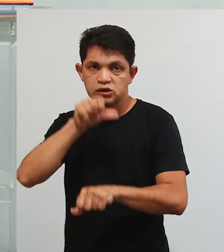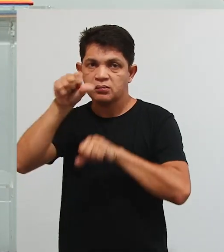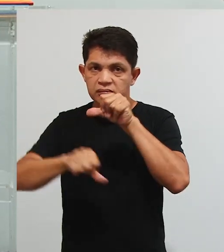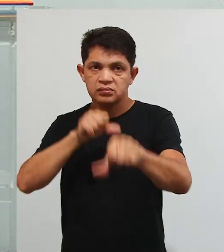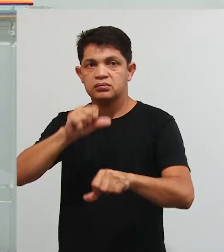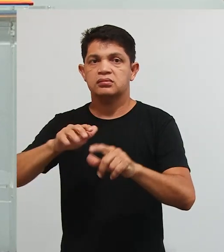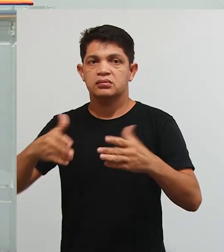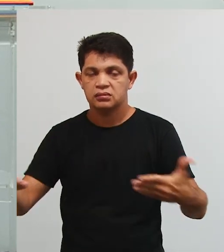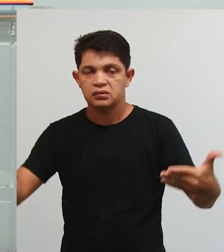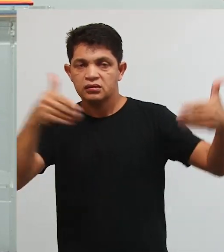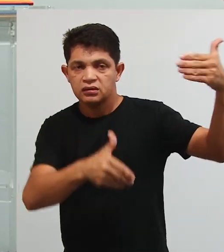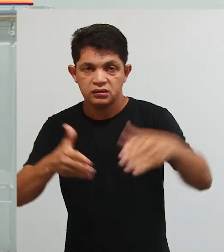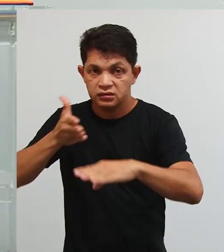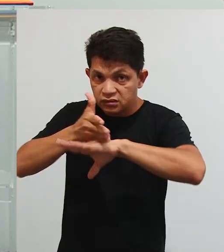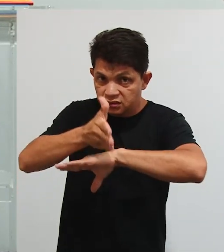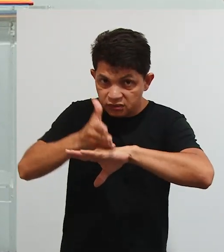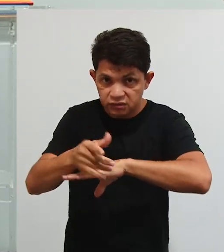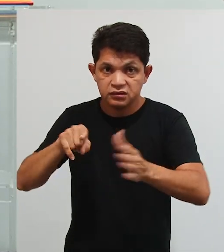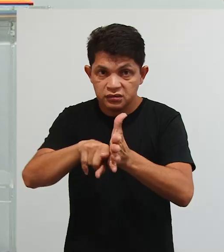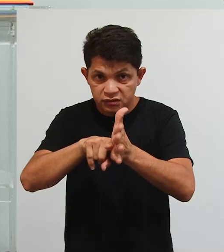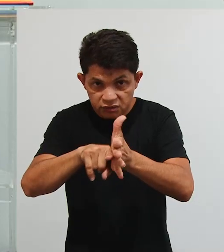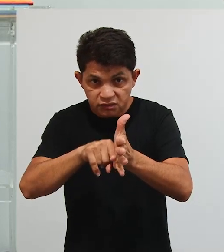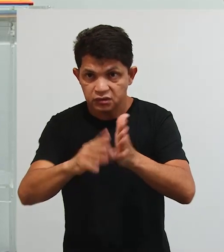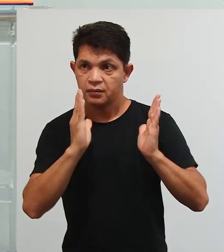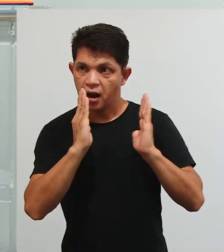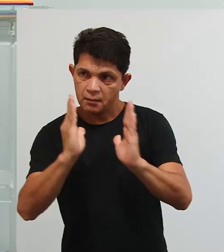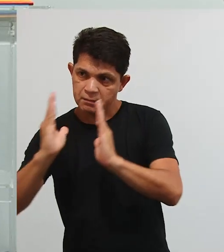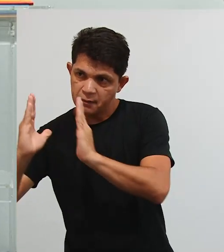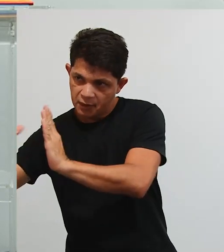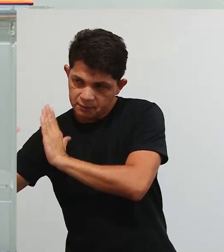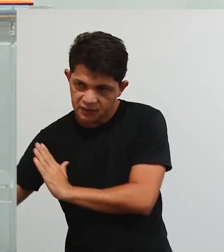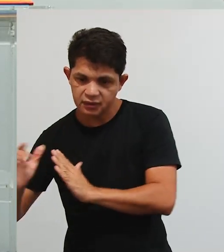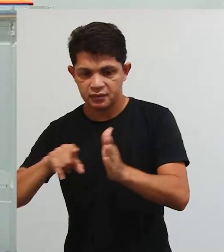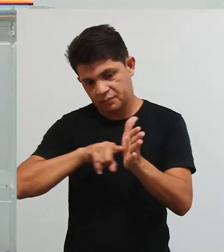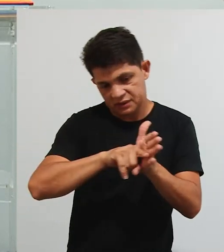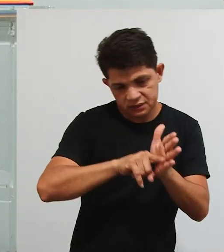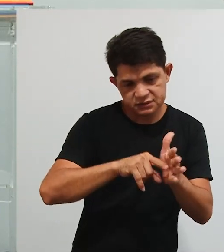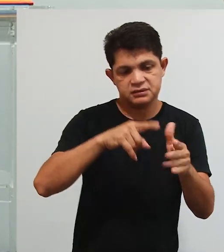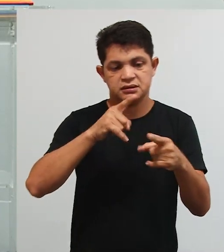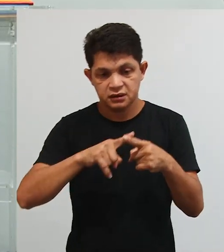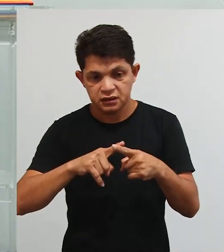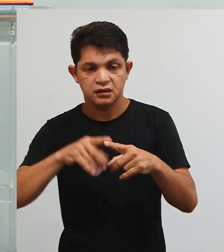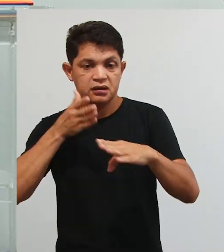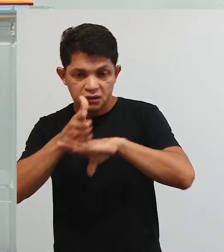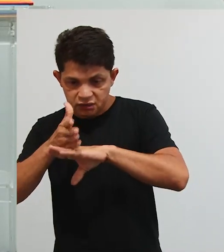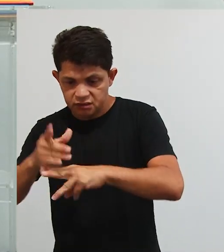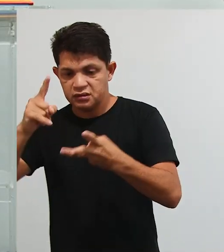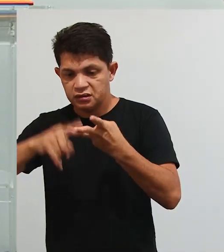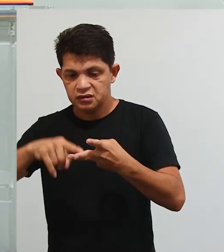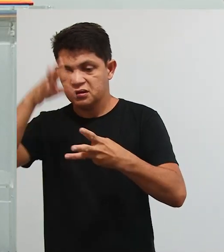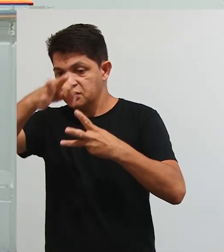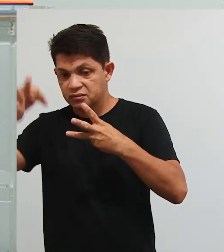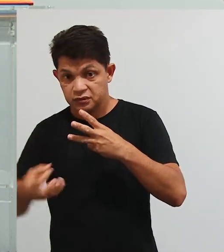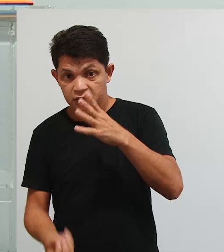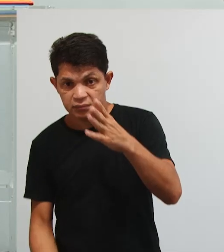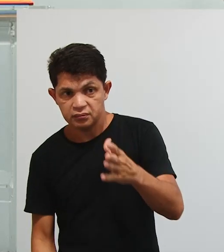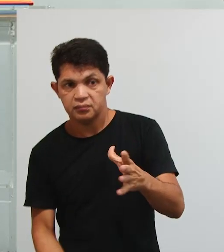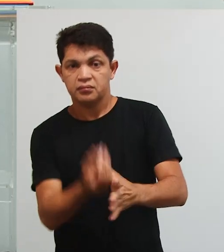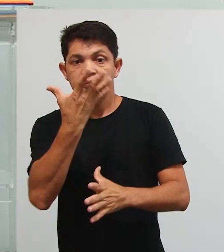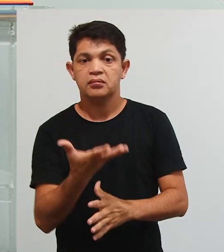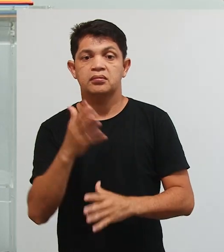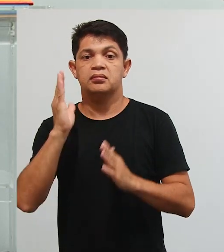futuro desejável. Claro, né? Uma vez que os problemas sociais se interconectam uns com os